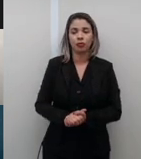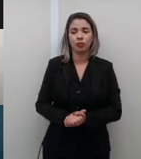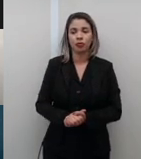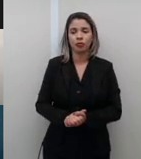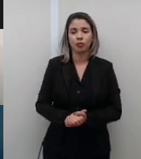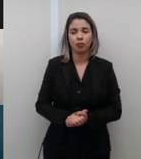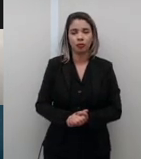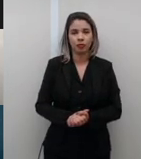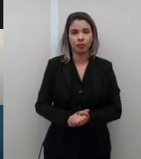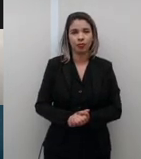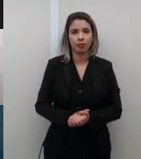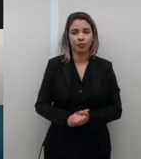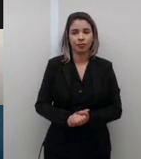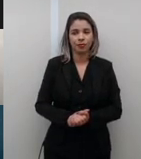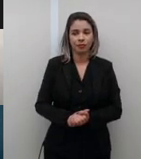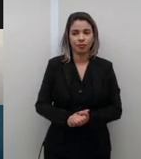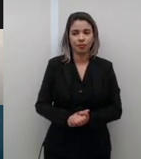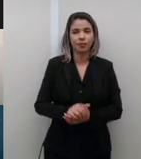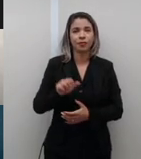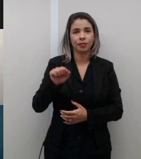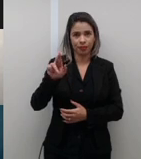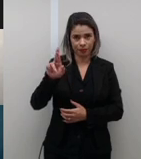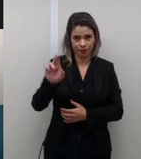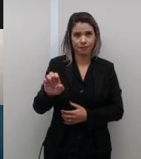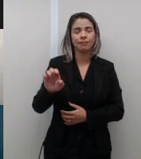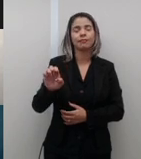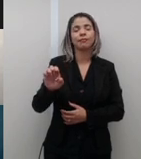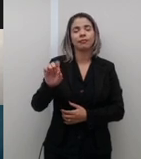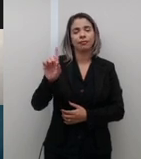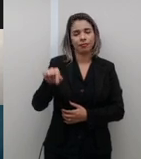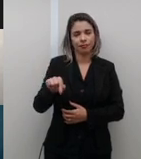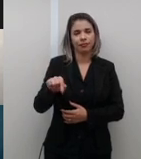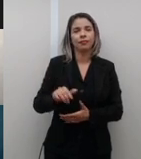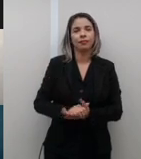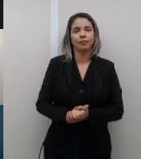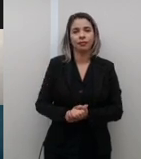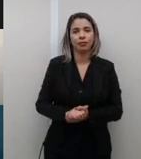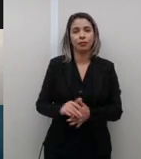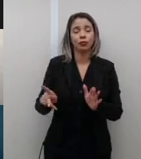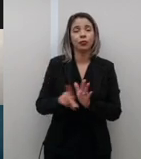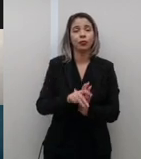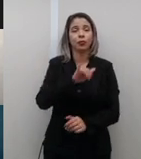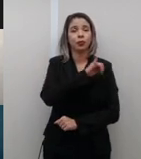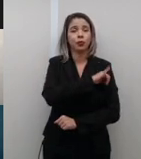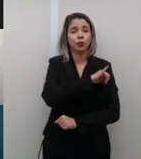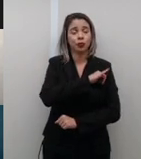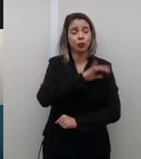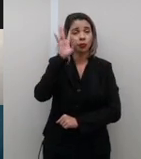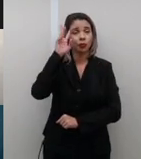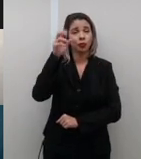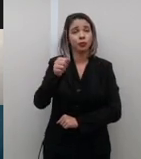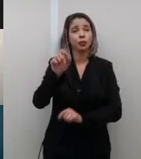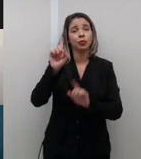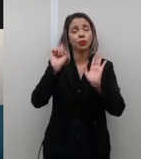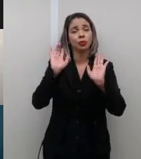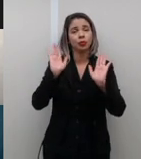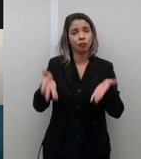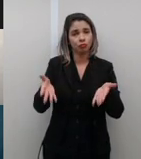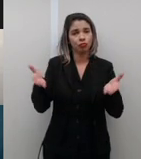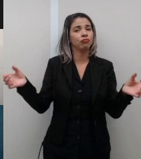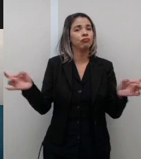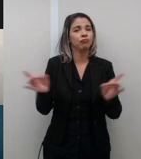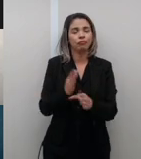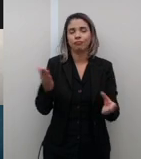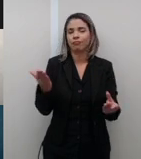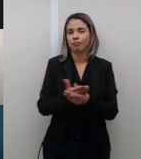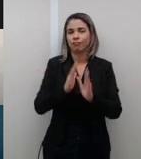1.400.143. É Are, né? Are. Agravo em recurso ordinário. É do Rio de Janeiro, uma decisão que até já transitou em julgado, ótimo, que,